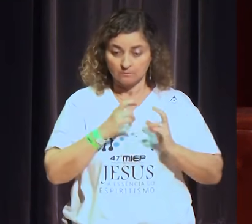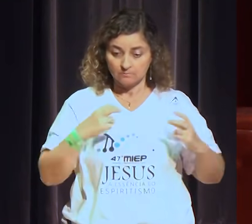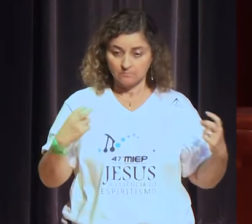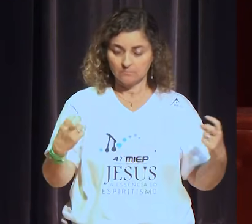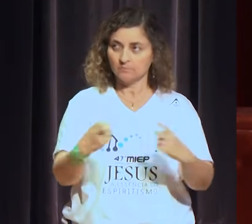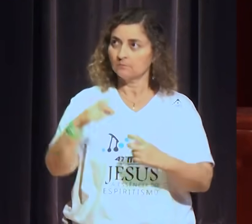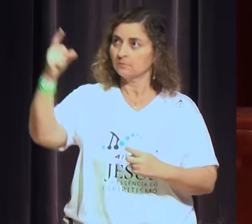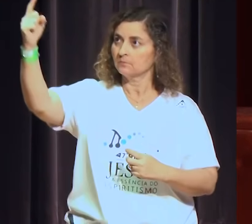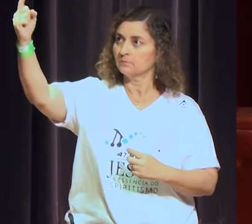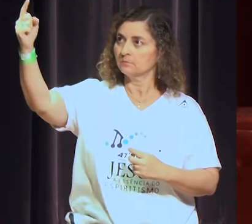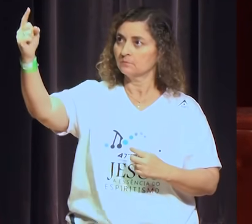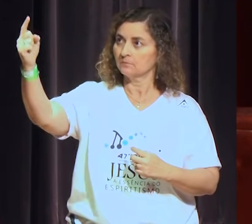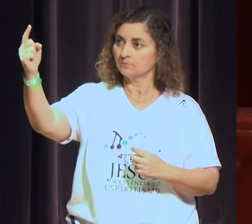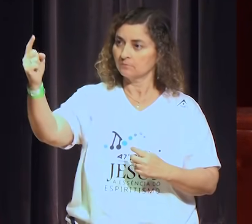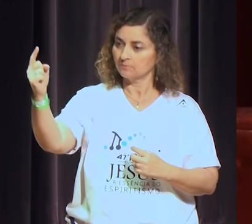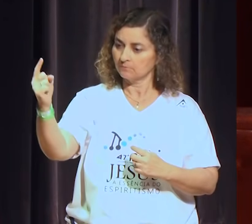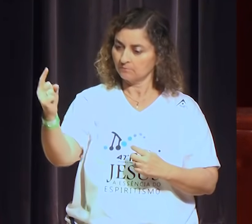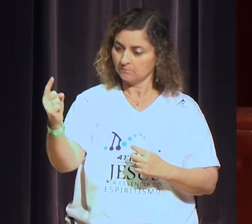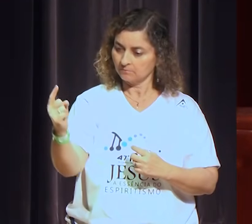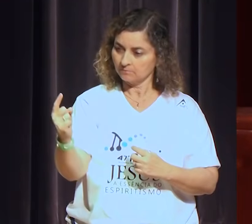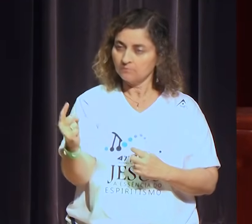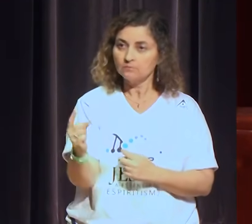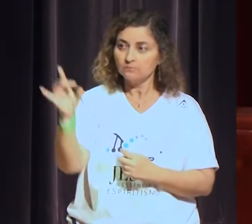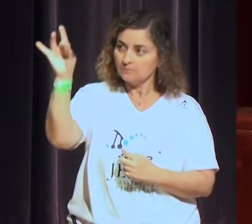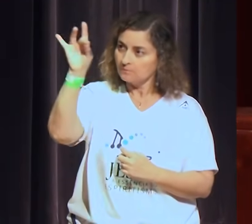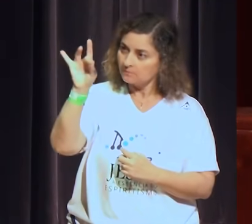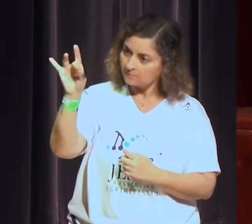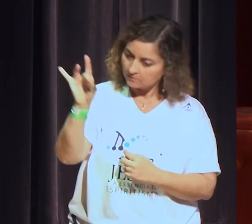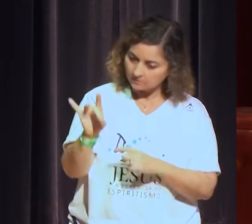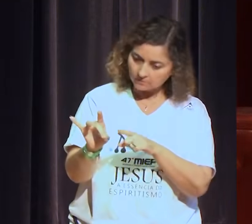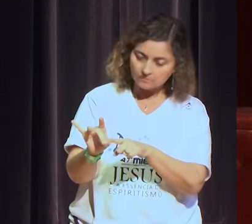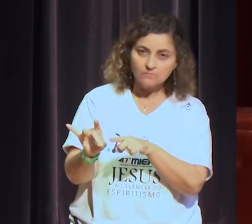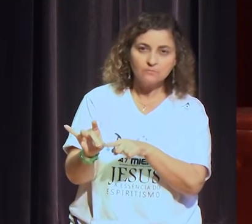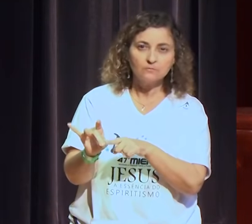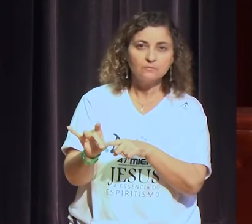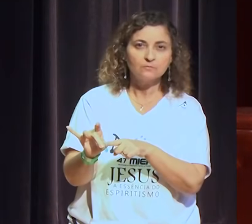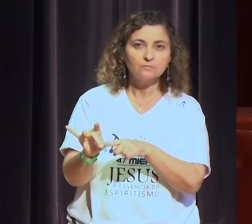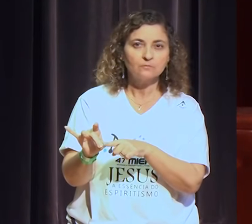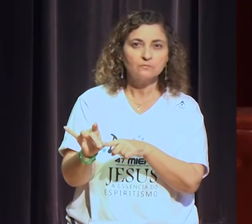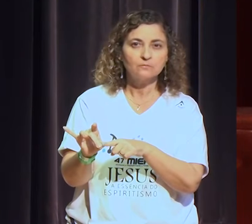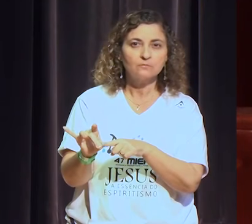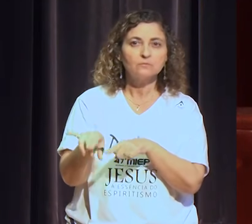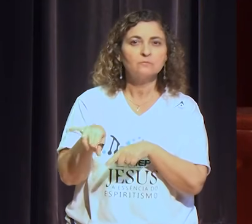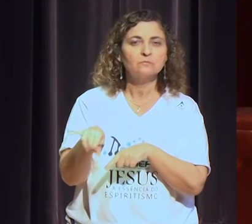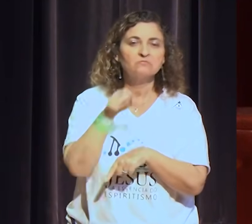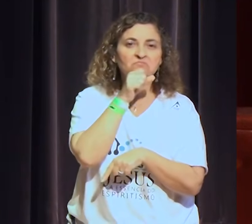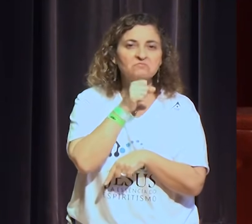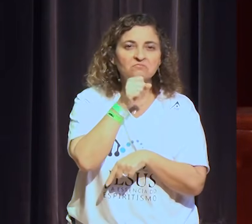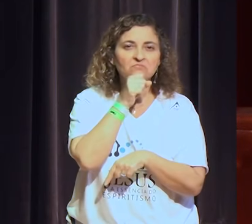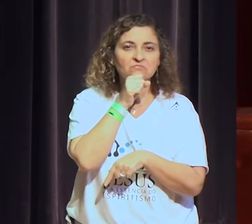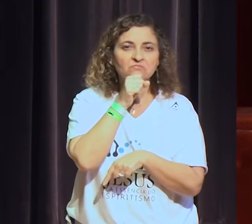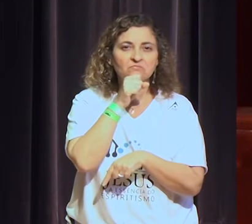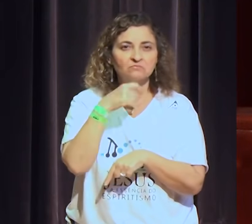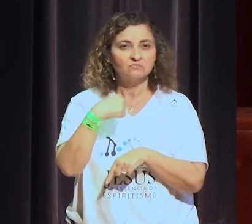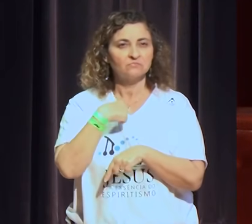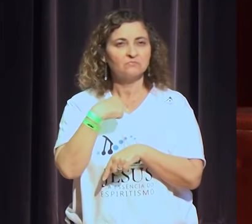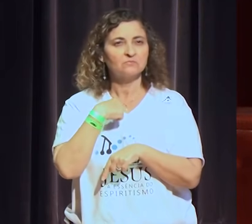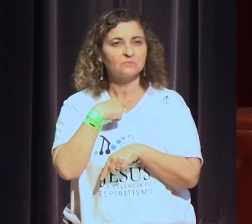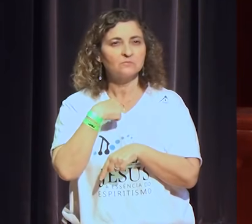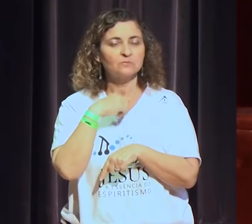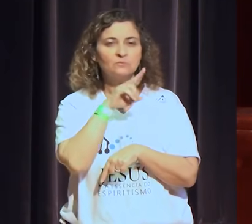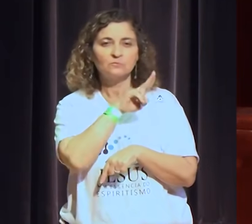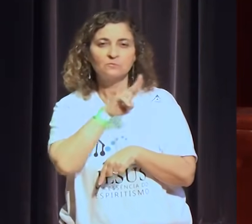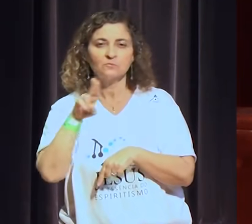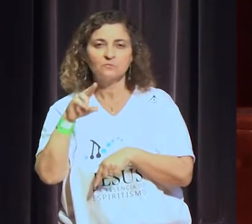Aí falou, abriu um corredor, de repente materializa um velhinho com um cajado na mão.